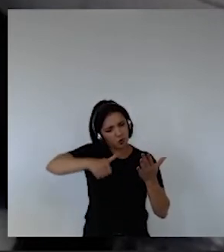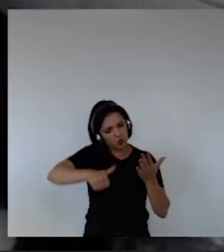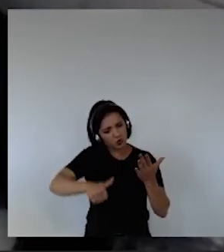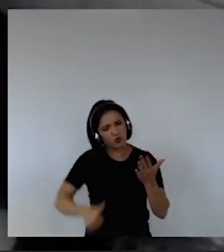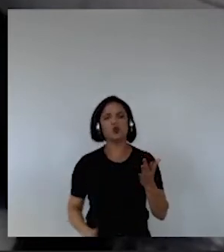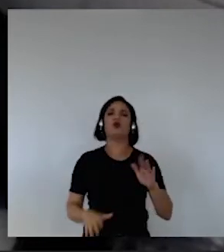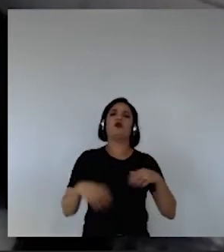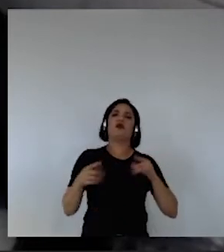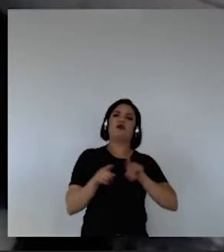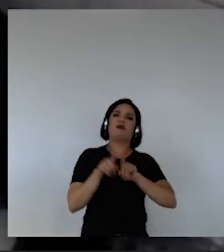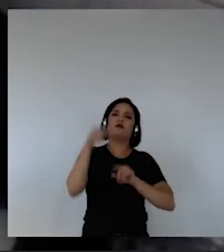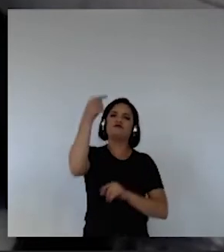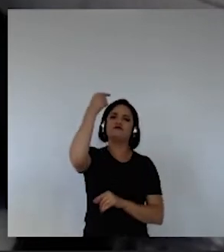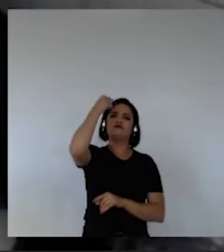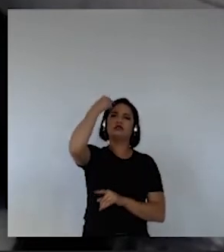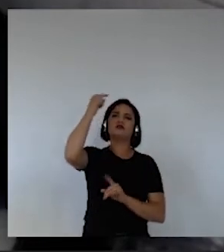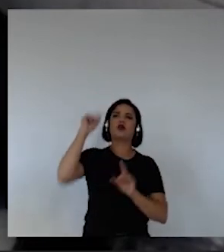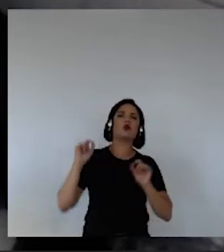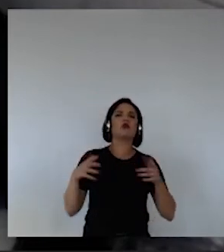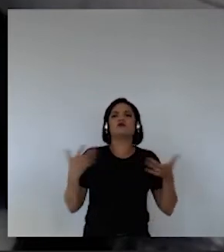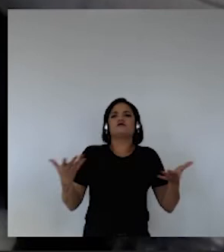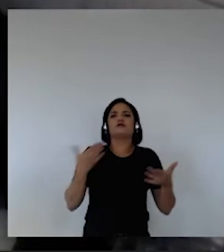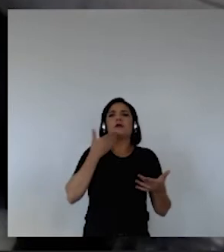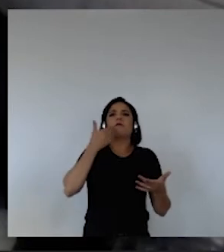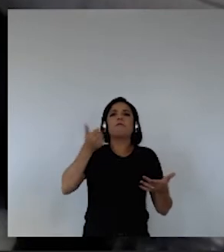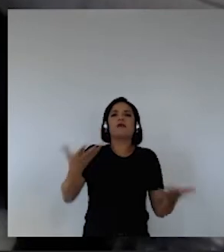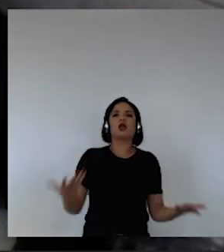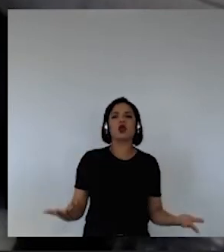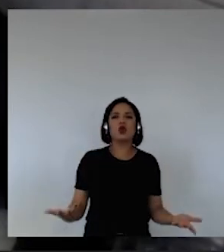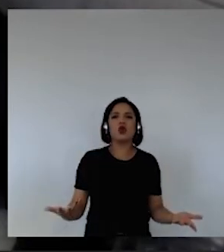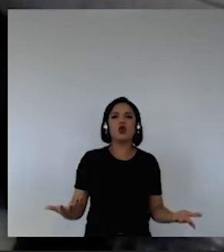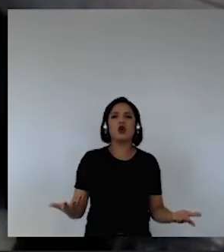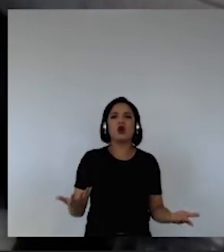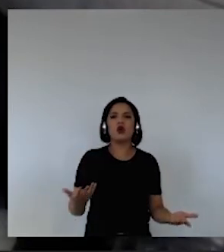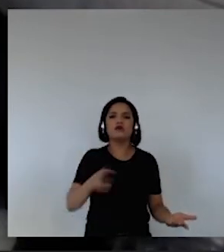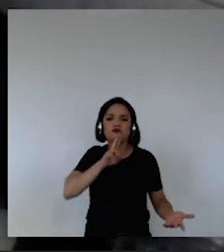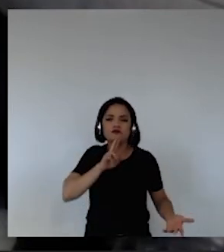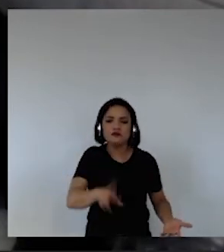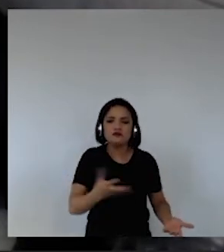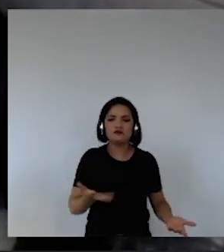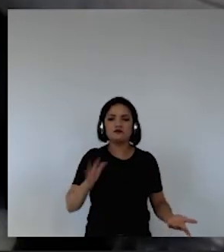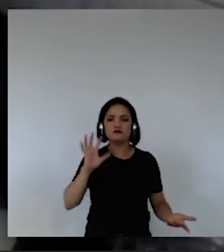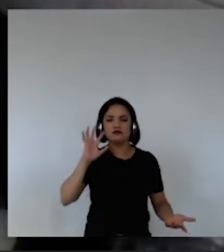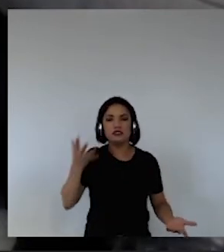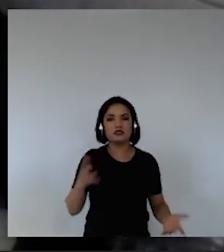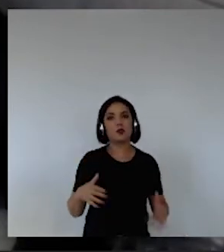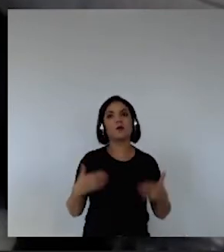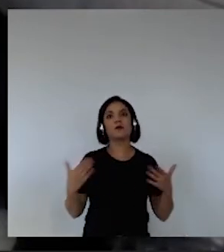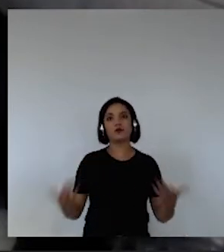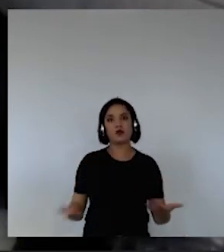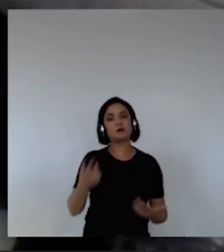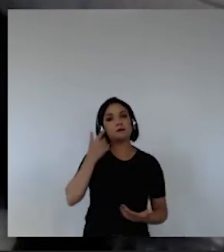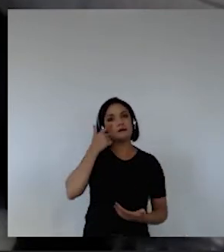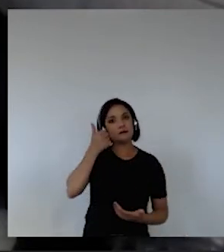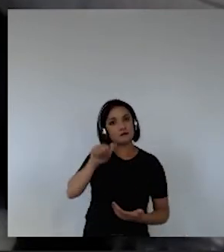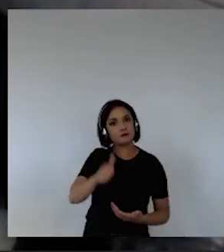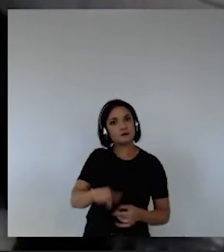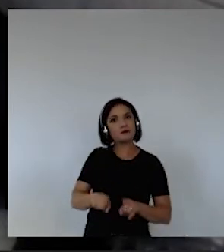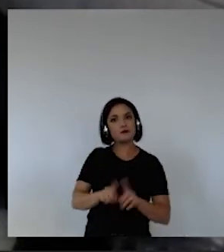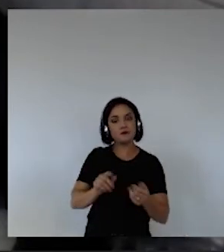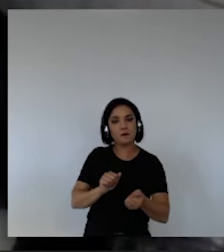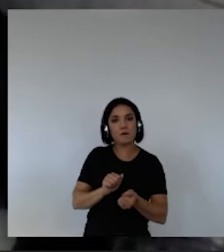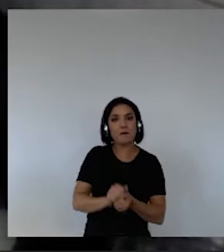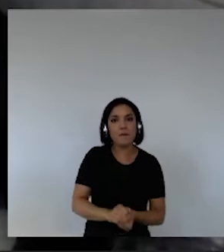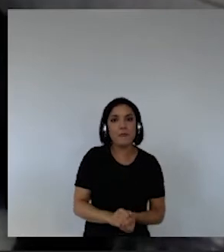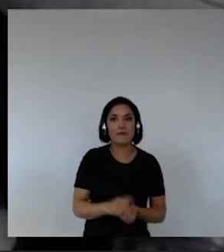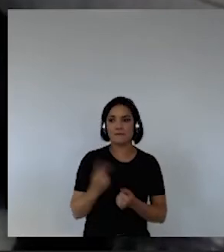e pensar qual é o melhor tratamento. Então, vejo nessa análise, junto que foi o que